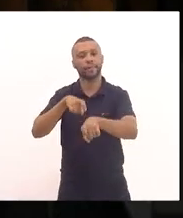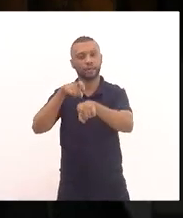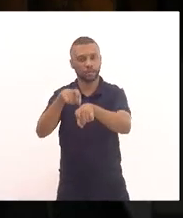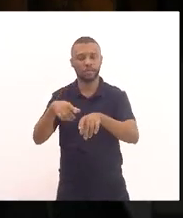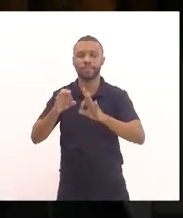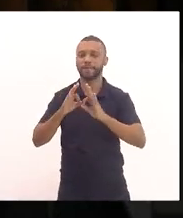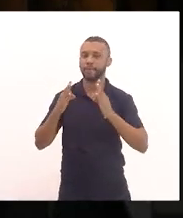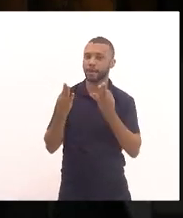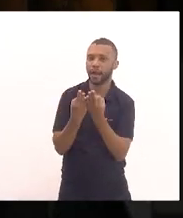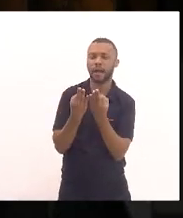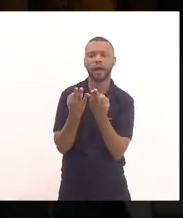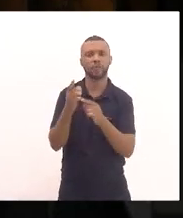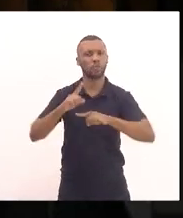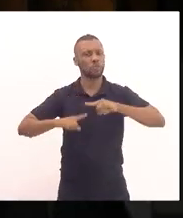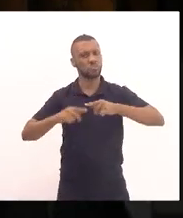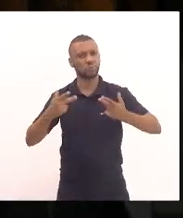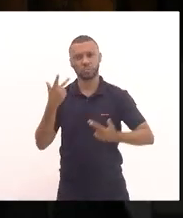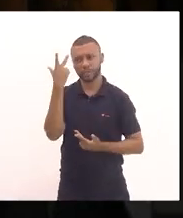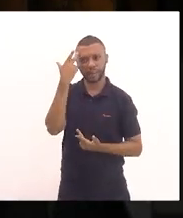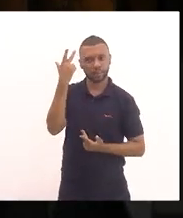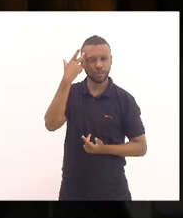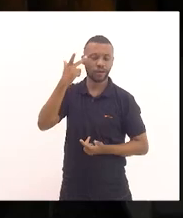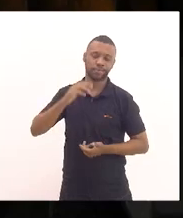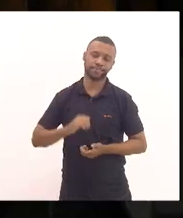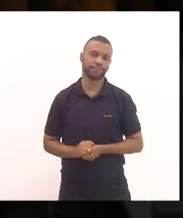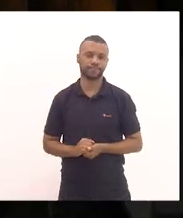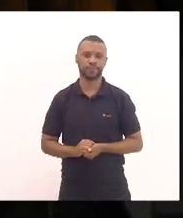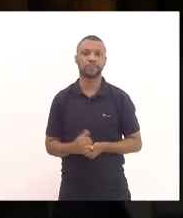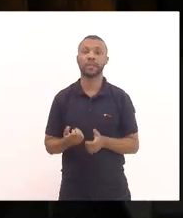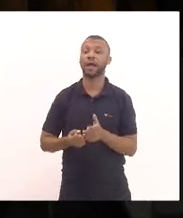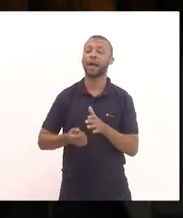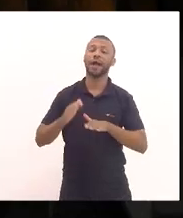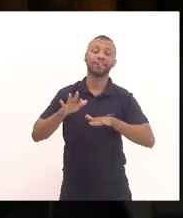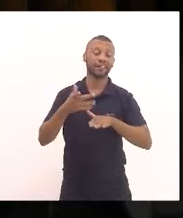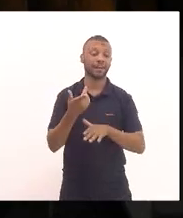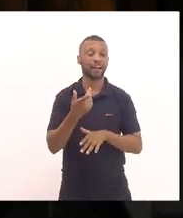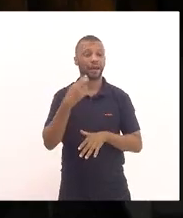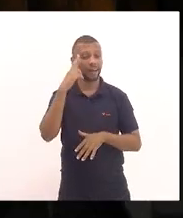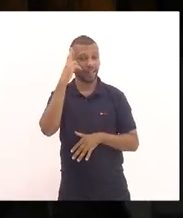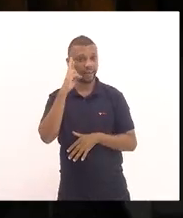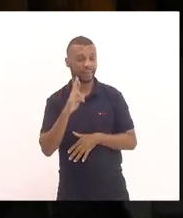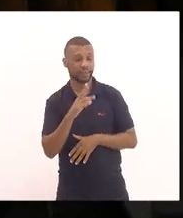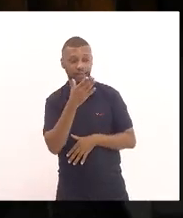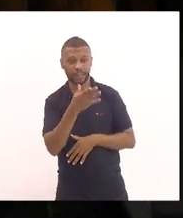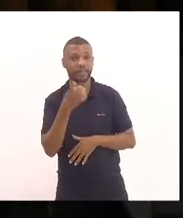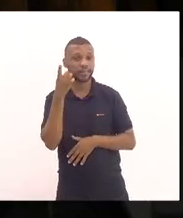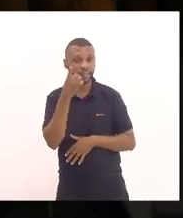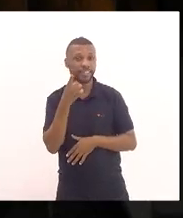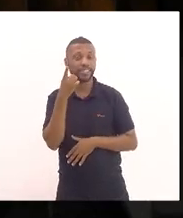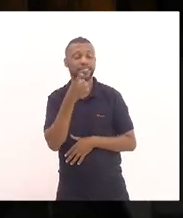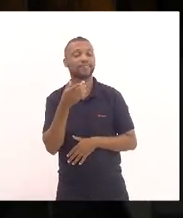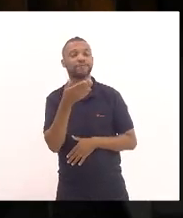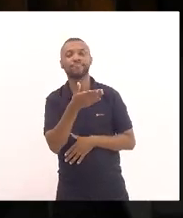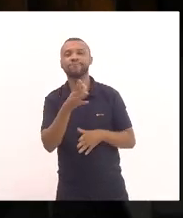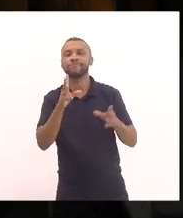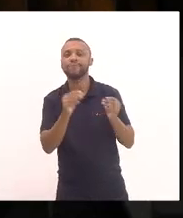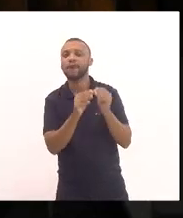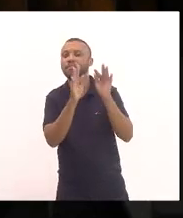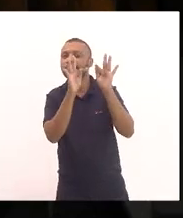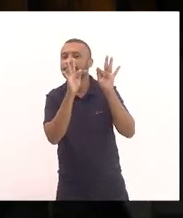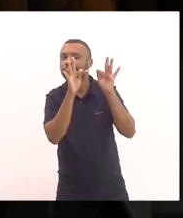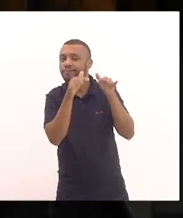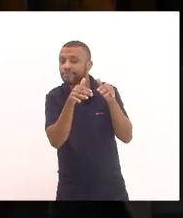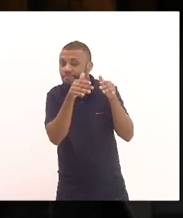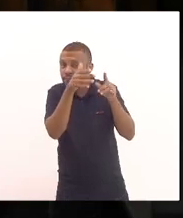Muitas vezes, Flávio, esses projetos, a deputada Renata Souza acabou de falar isso, muitas vezes